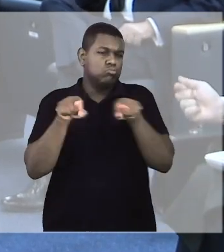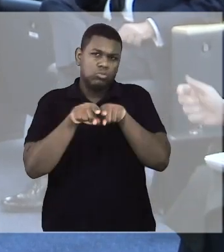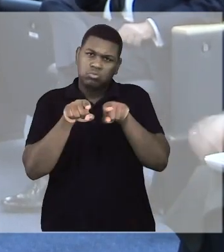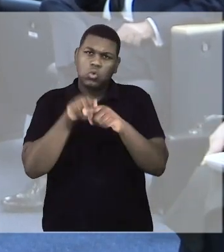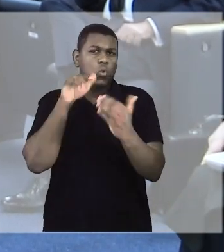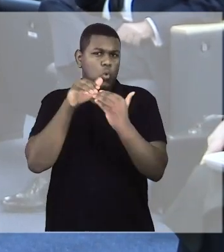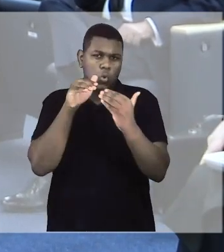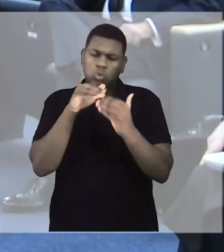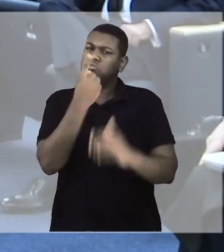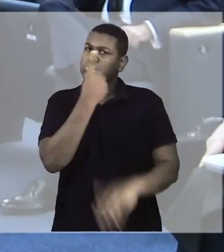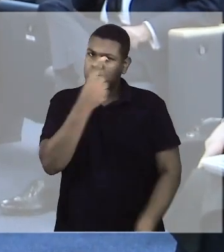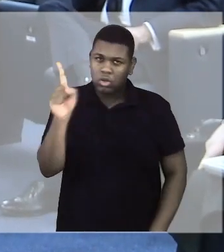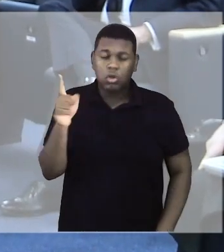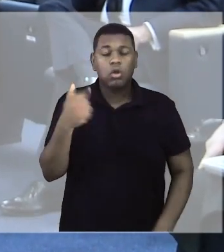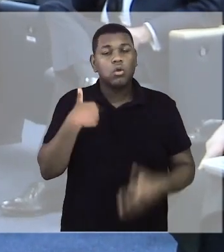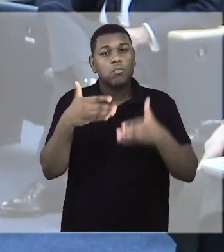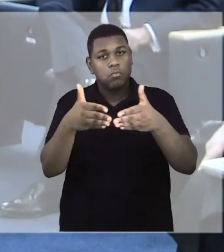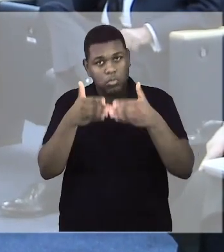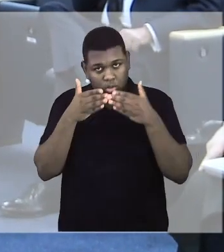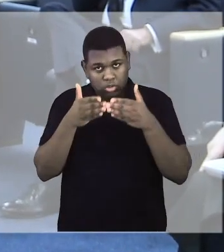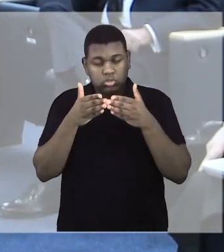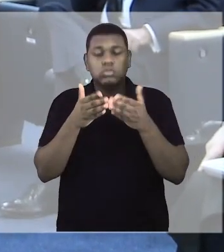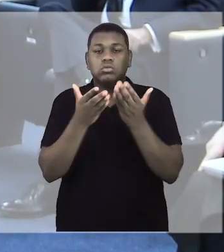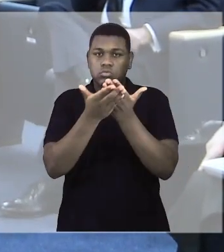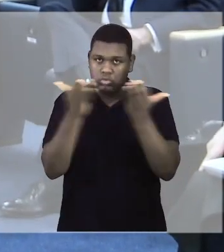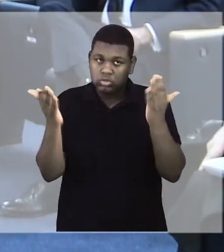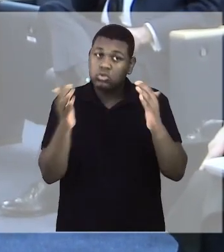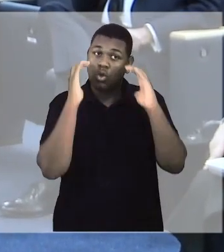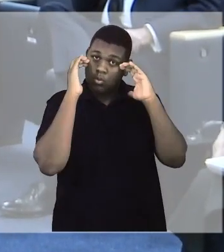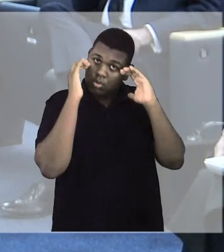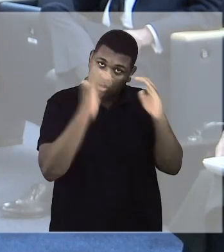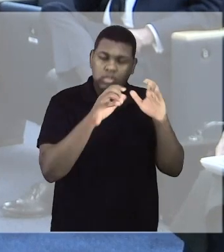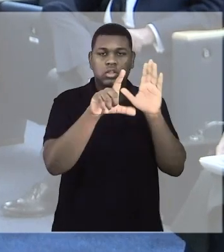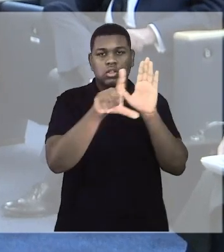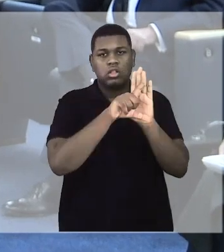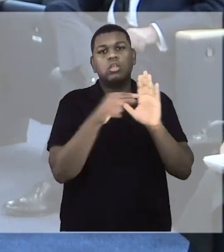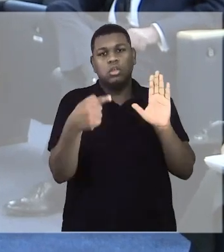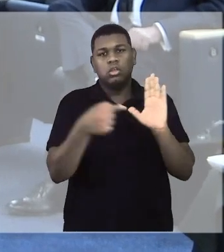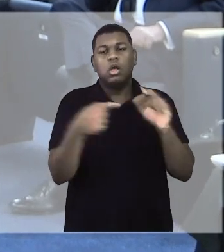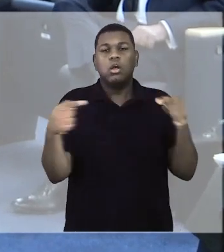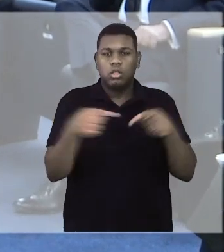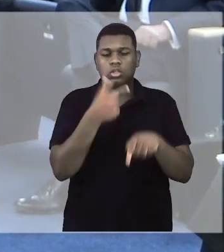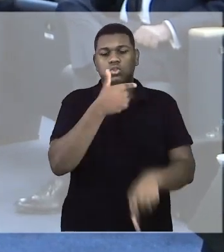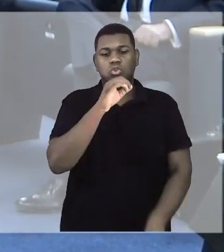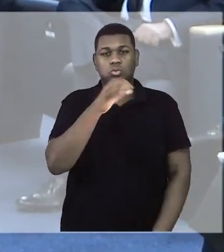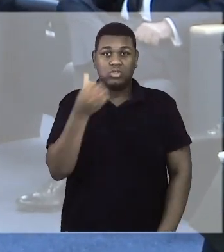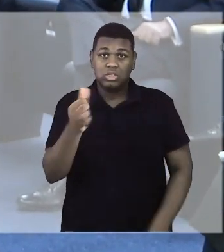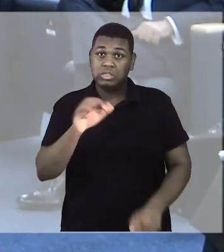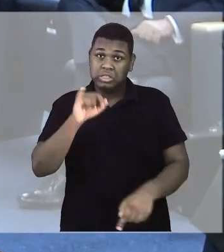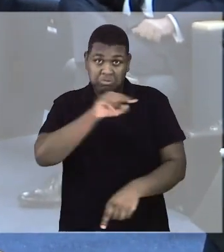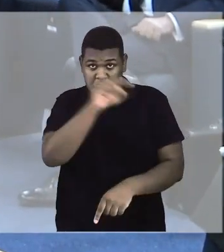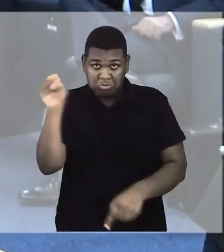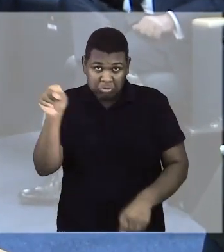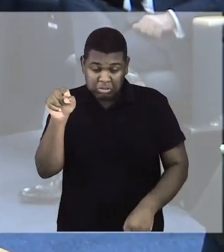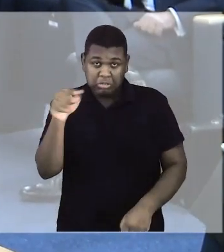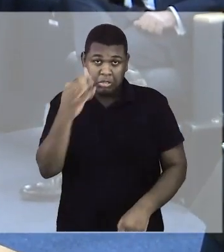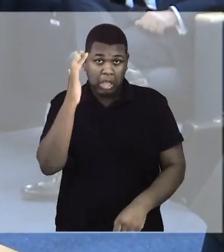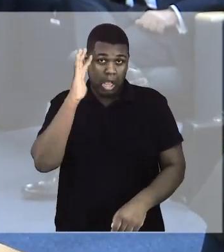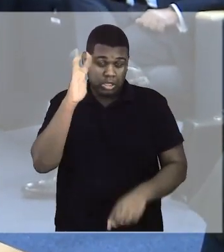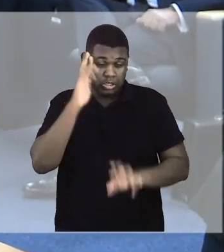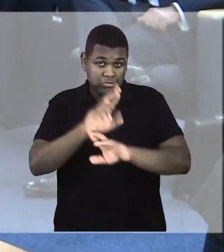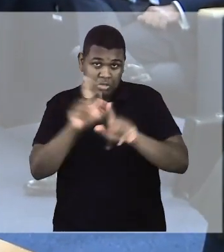egrégio tribunal entendendo que não. Eu também entendo que não, senhor presidente, senhores desembargadores, e é por isso que eu peço a vossas excelências o reconhecimento da